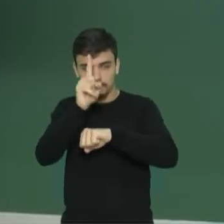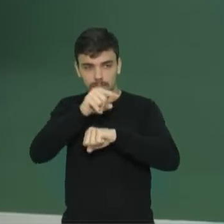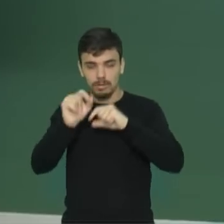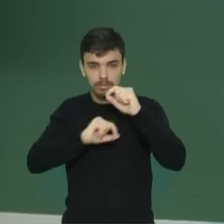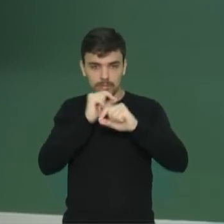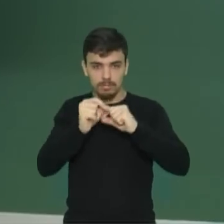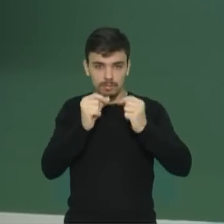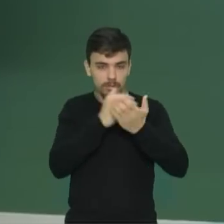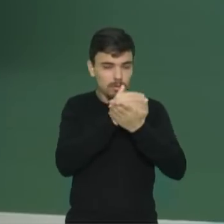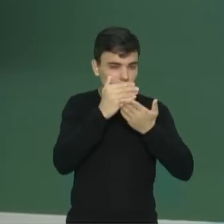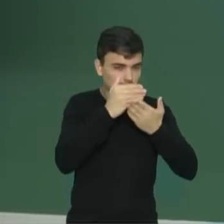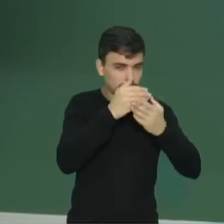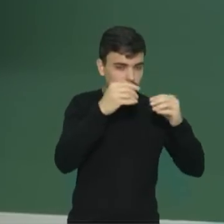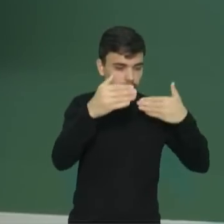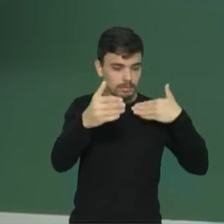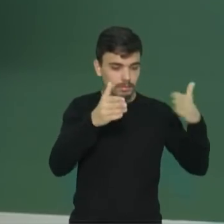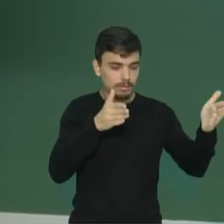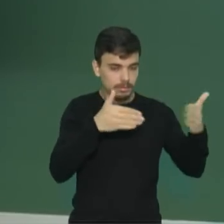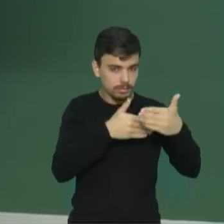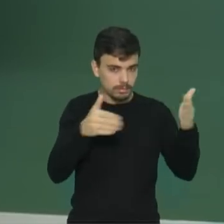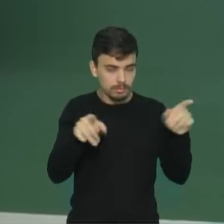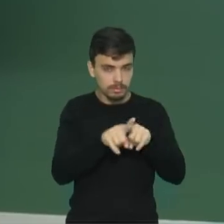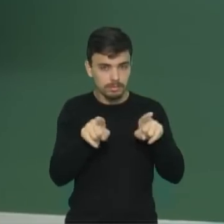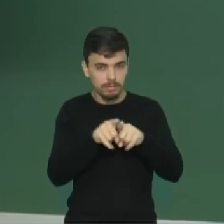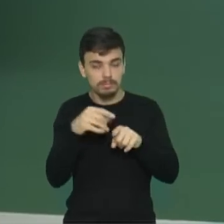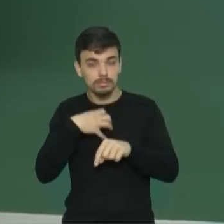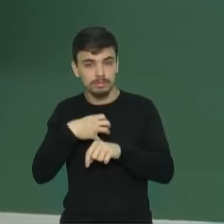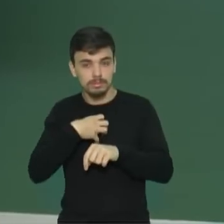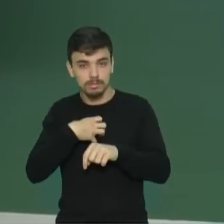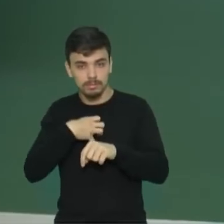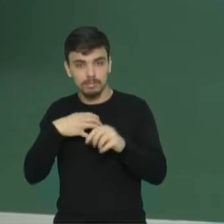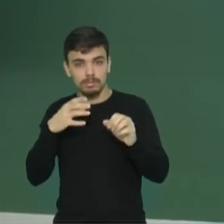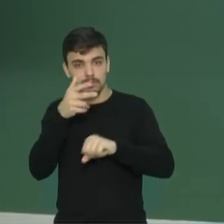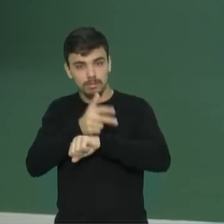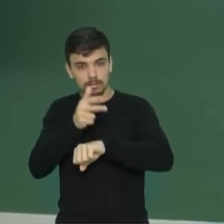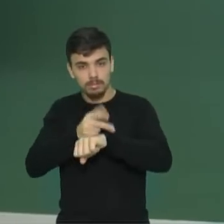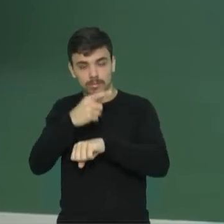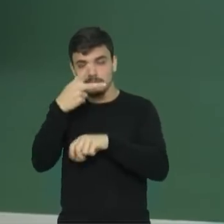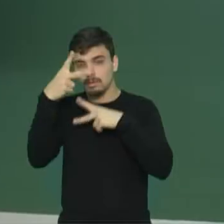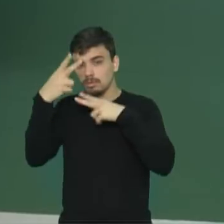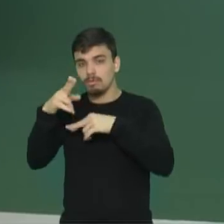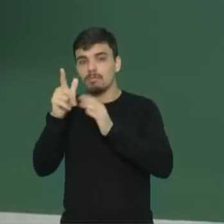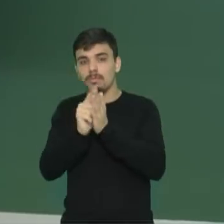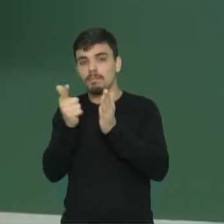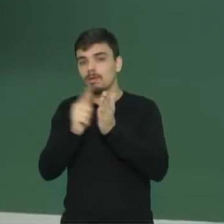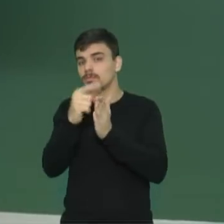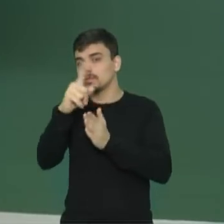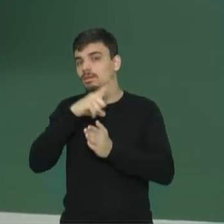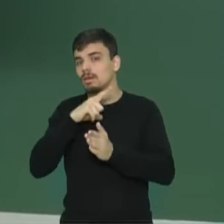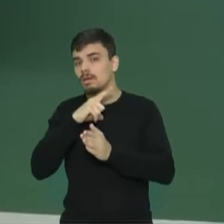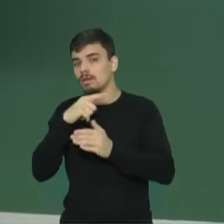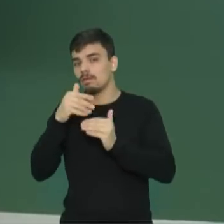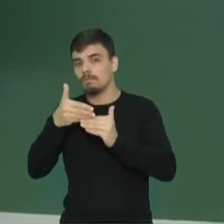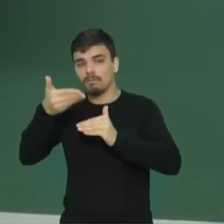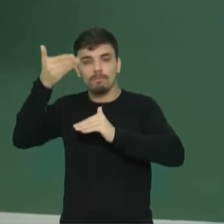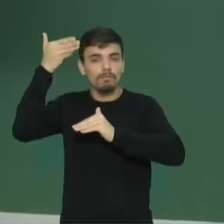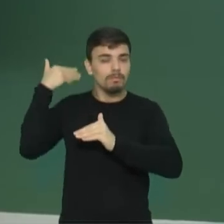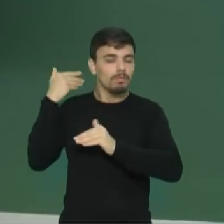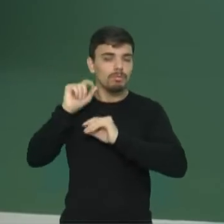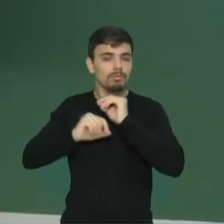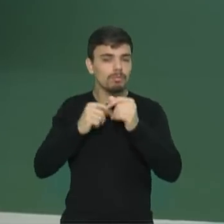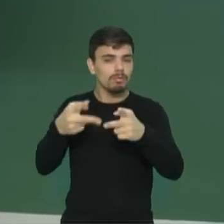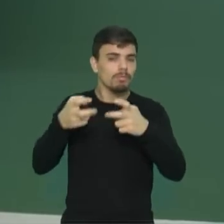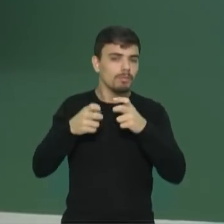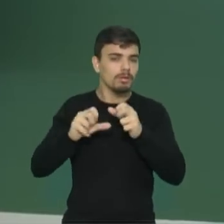abertura da caixa e o sensor da câmera funciona como o papel que você tinha no fundo. E o que você observou no fundo?